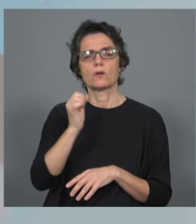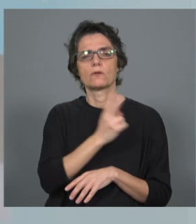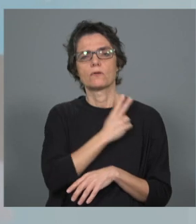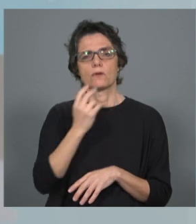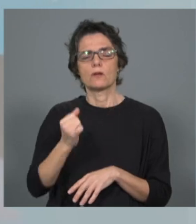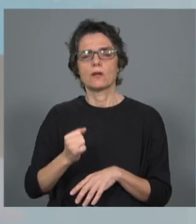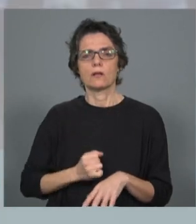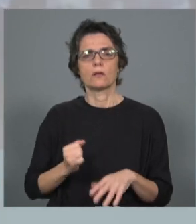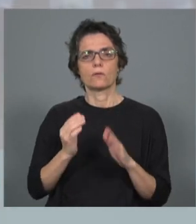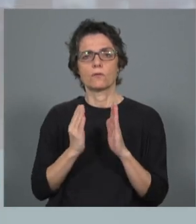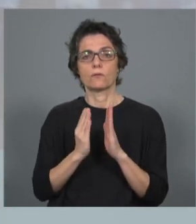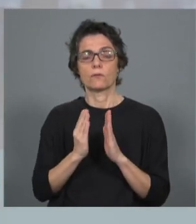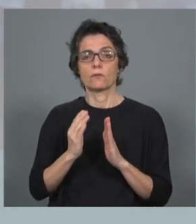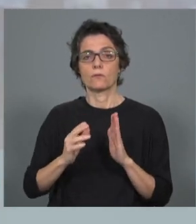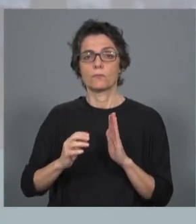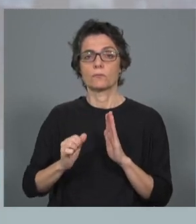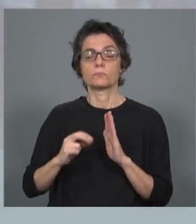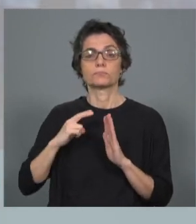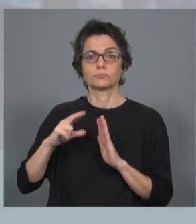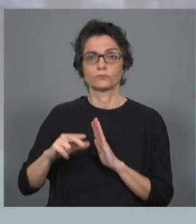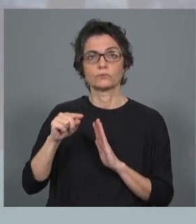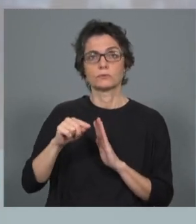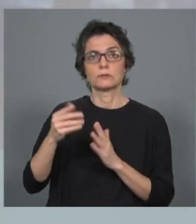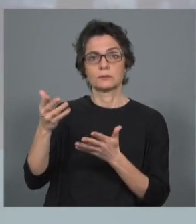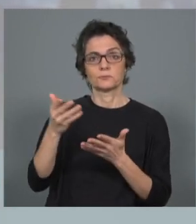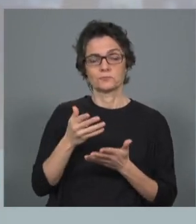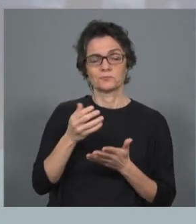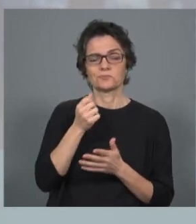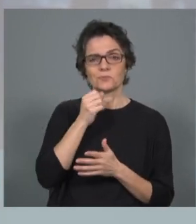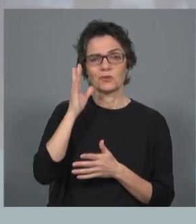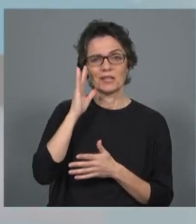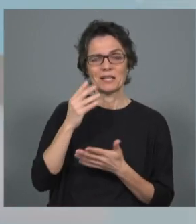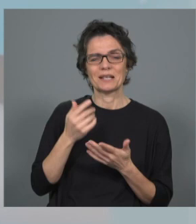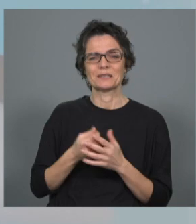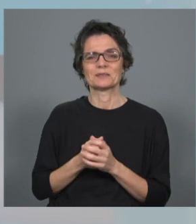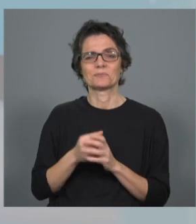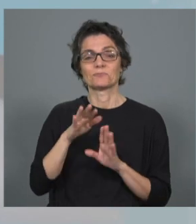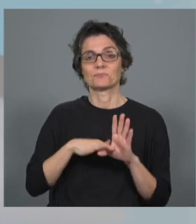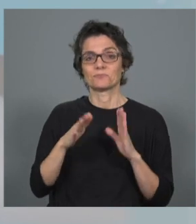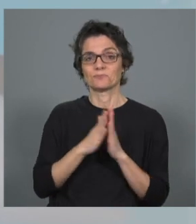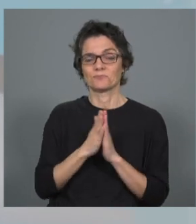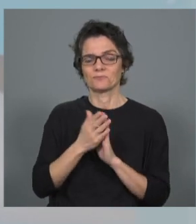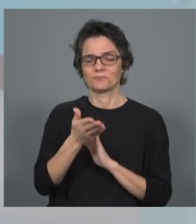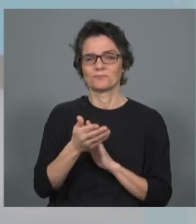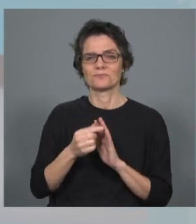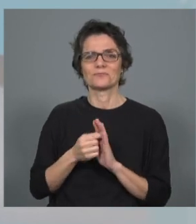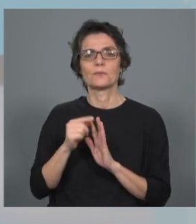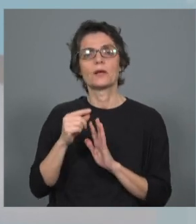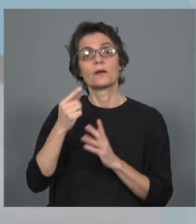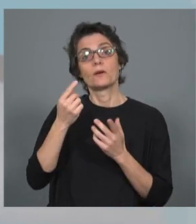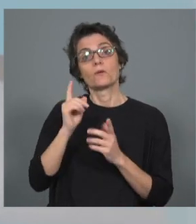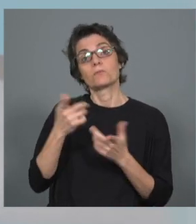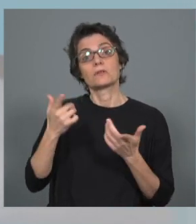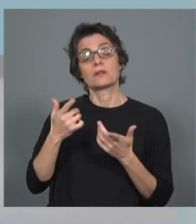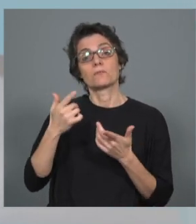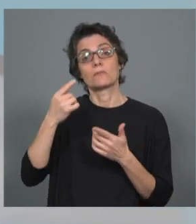está connosco. Padre Miguel, boa tarde. Boa tarde. Obrigado por estar connosco neste programa e começamos por esse dia